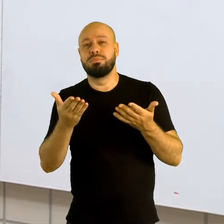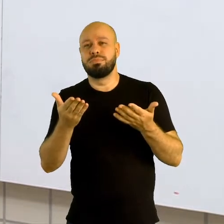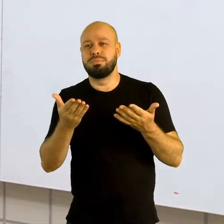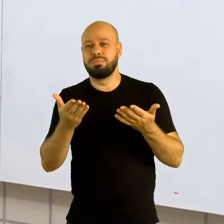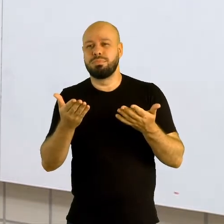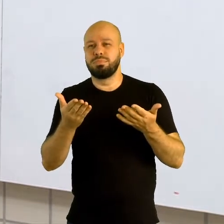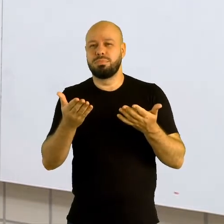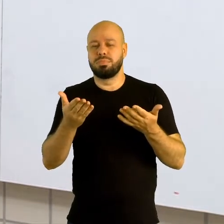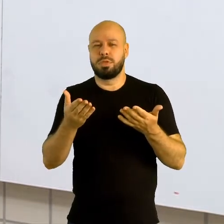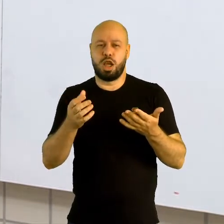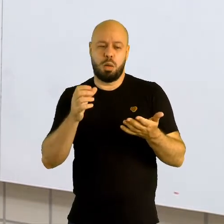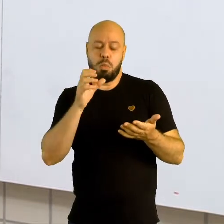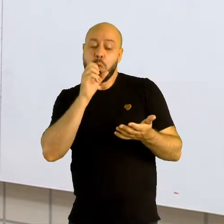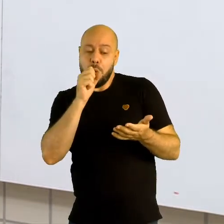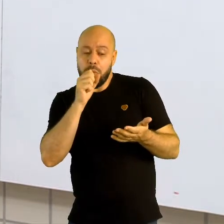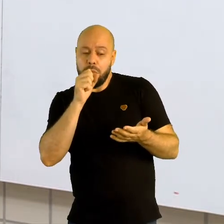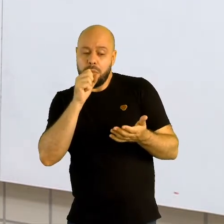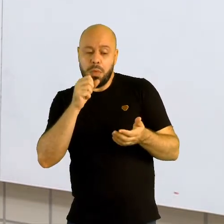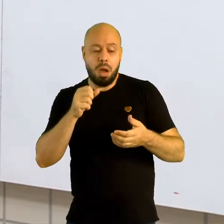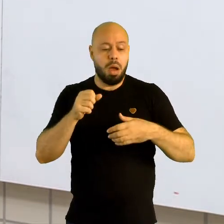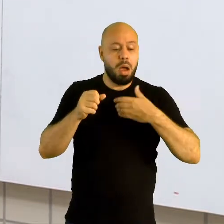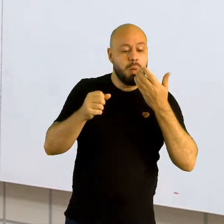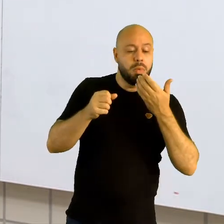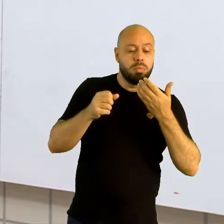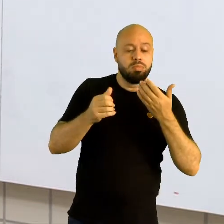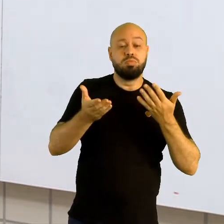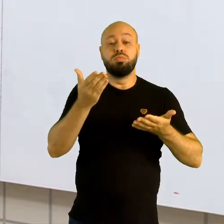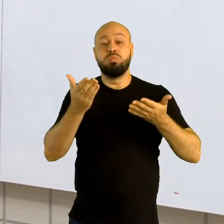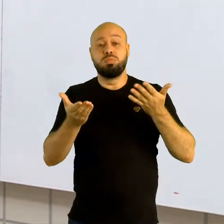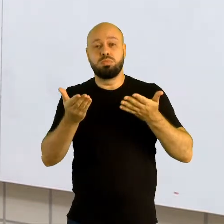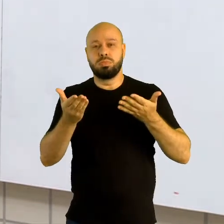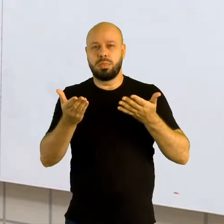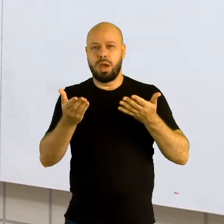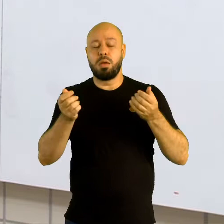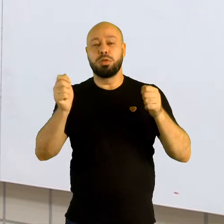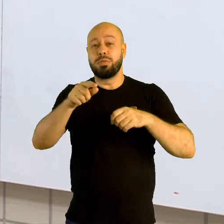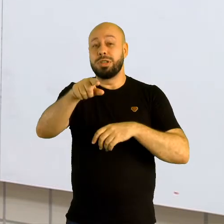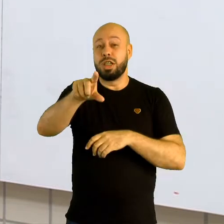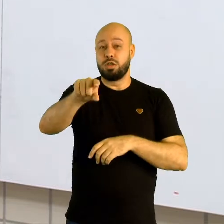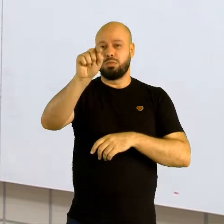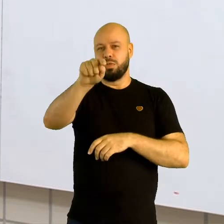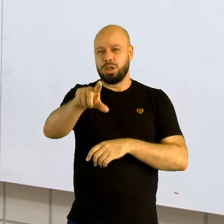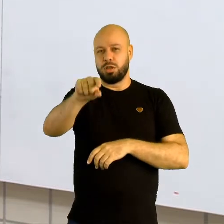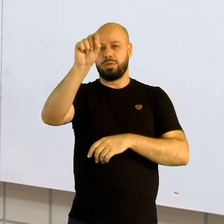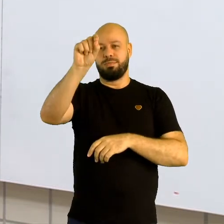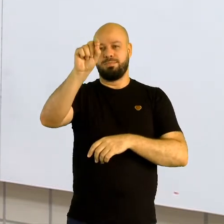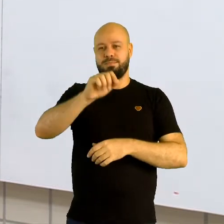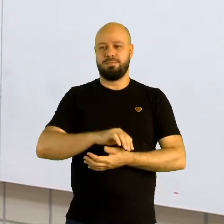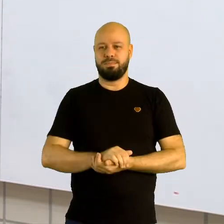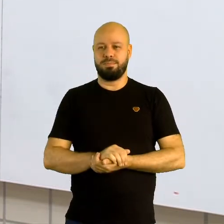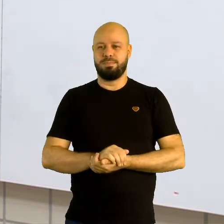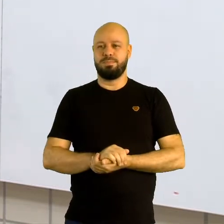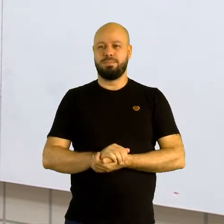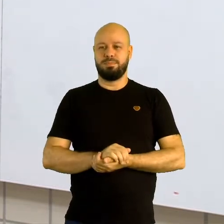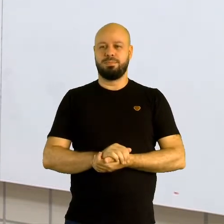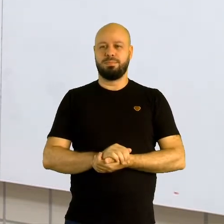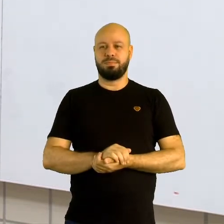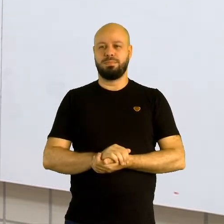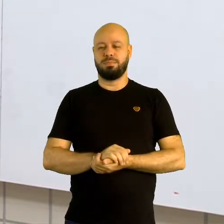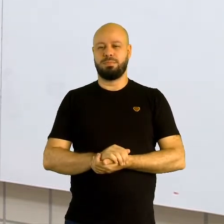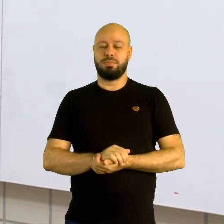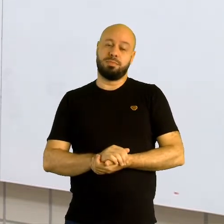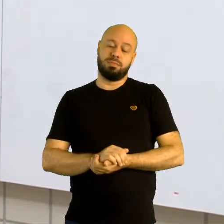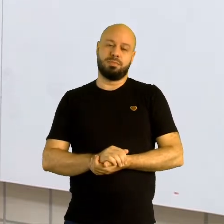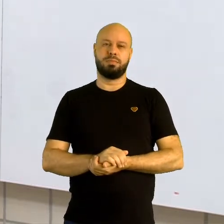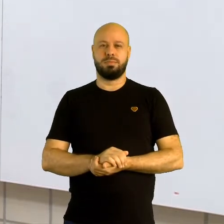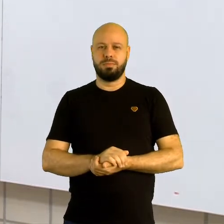Orange ou apple? Então eu te dei escolhas, certo? De você querer aí uma laranja